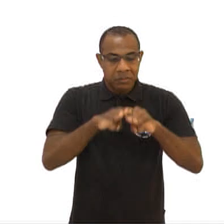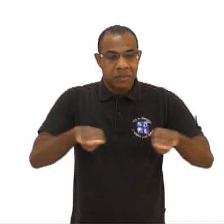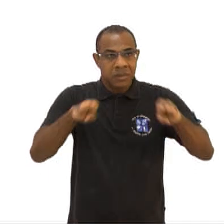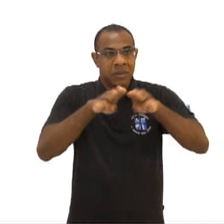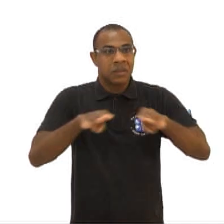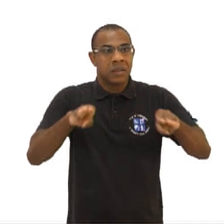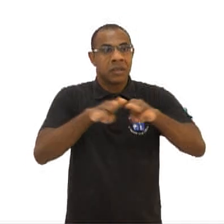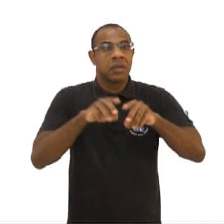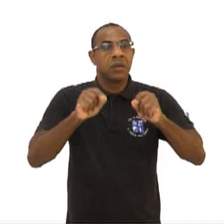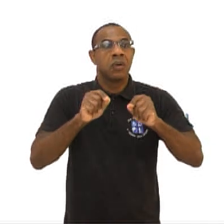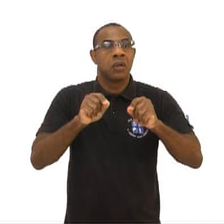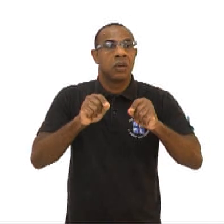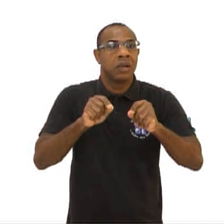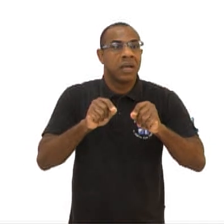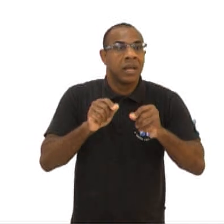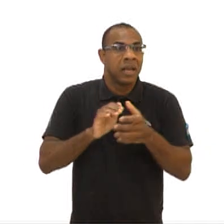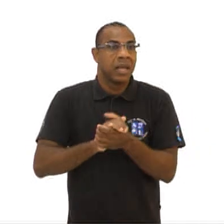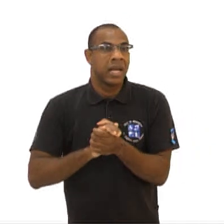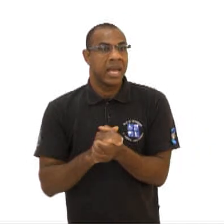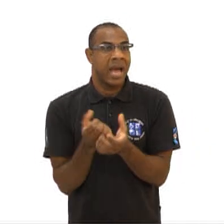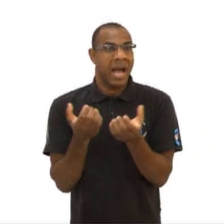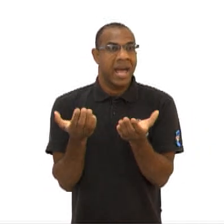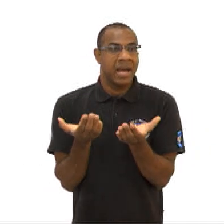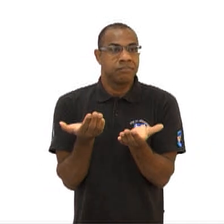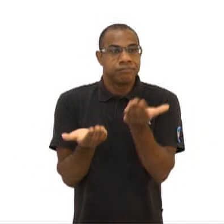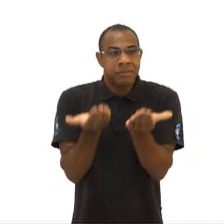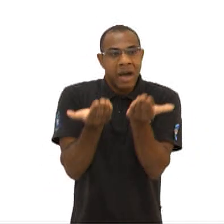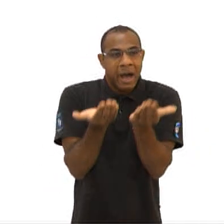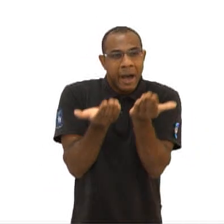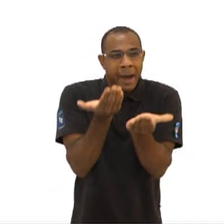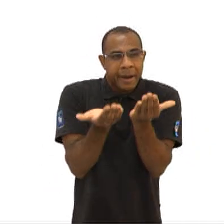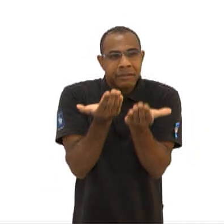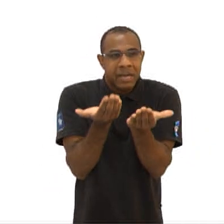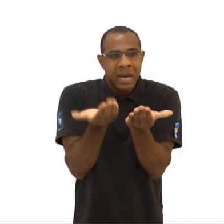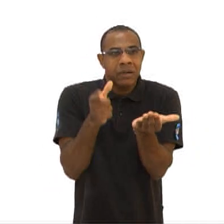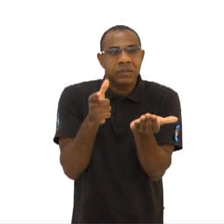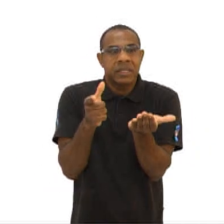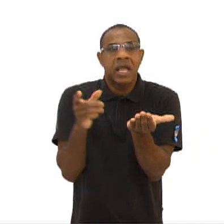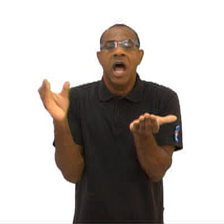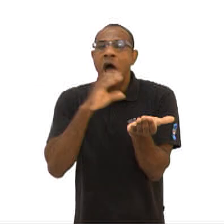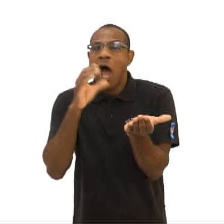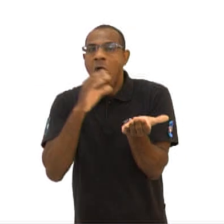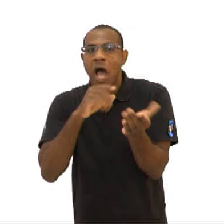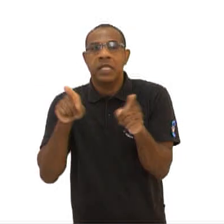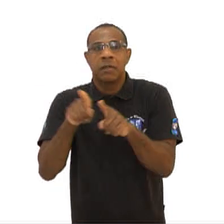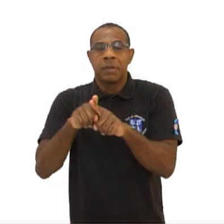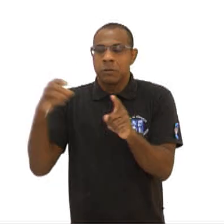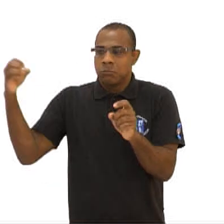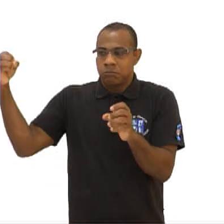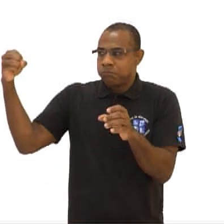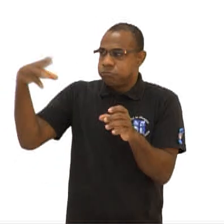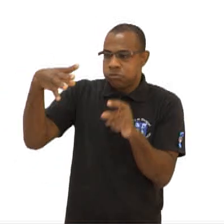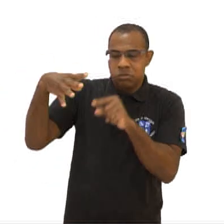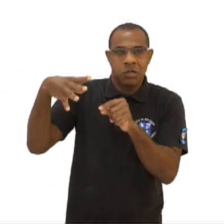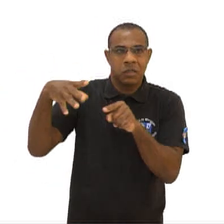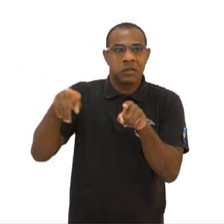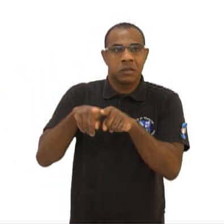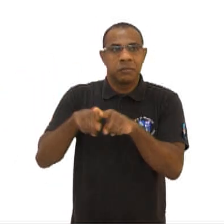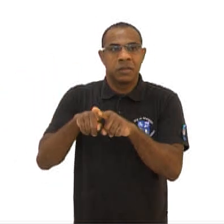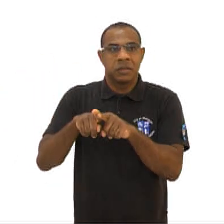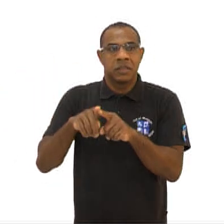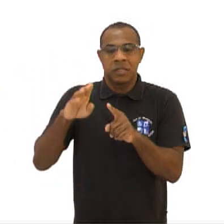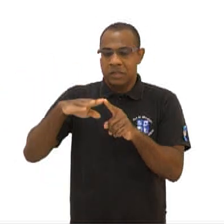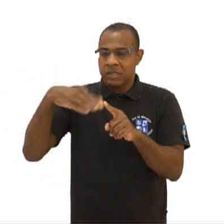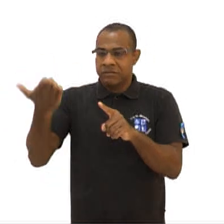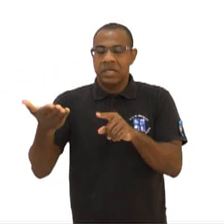valor da carga pelo módulo da sua velocidade e pela projeção do módulo do campo magnético externo atuante na